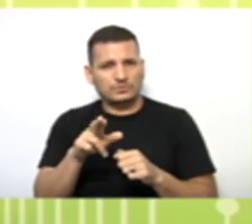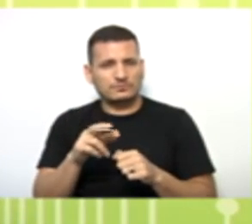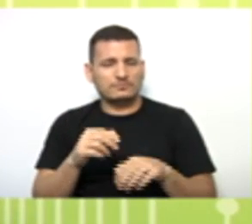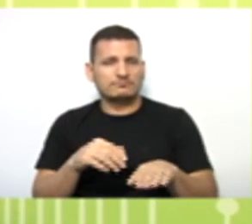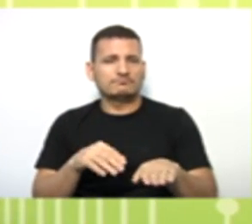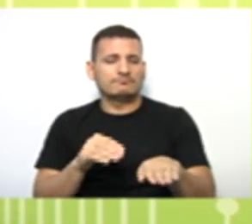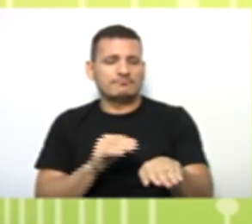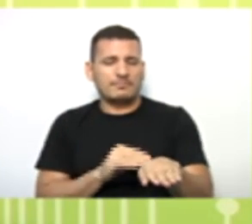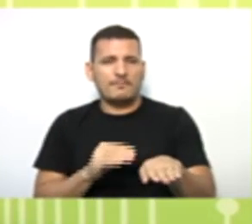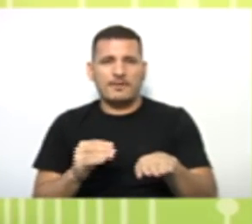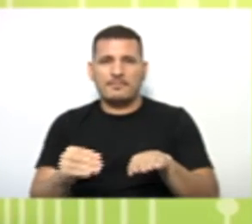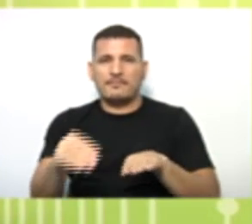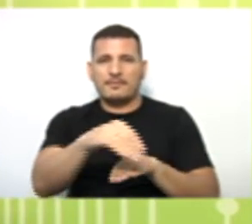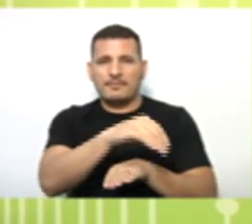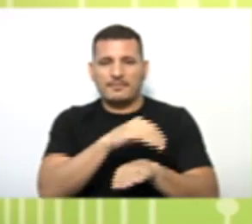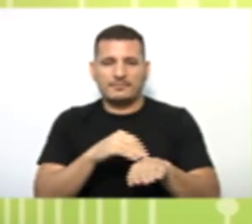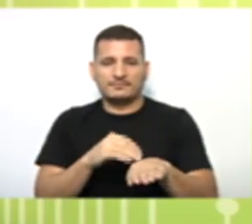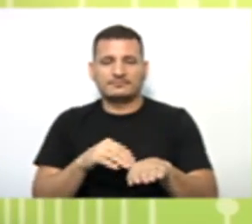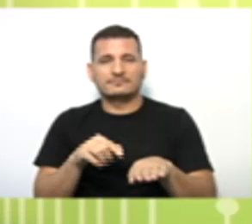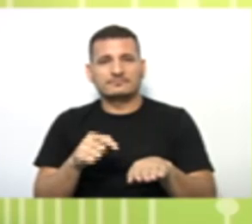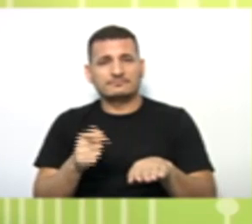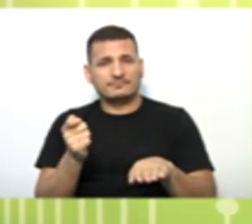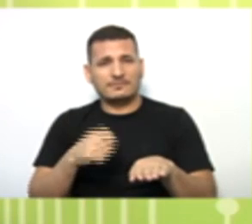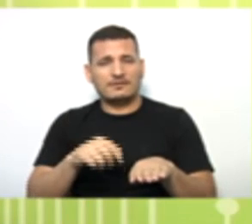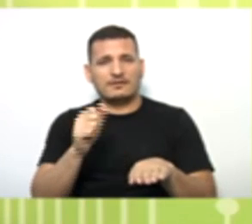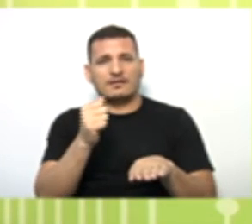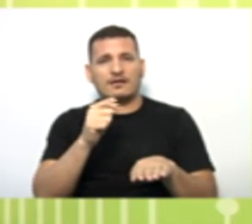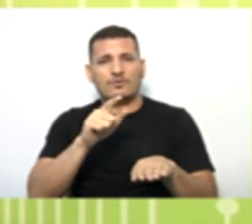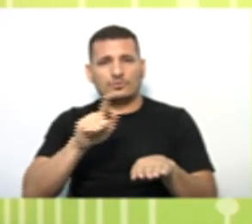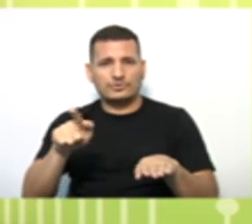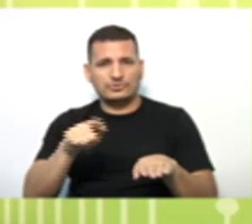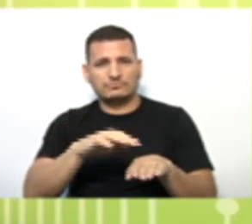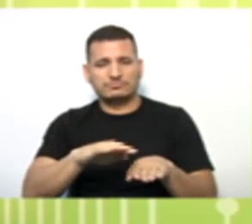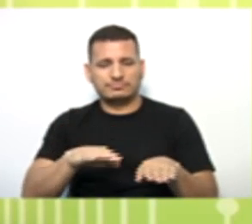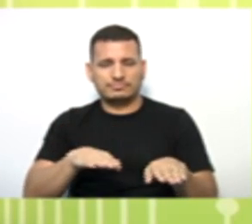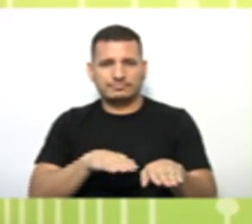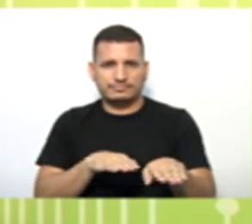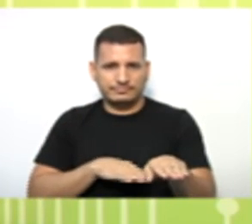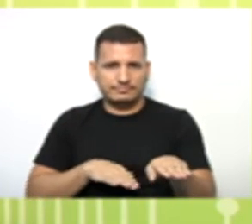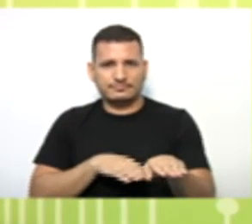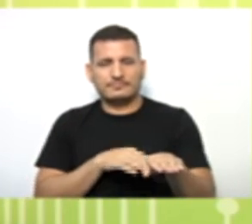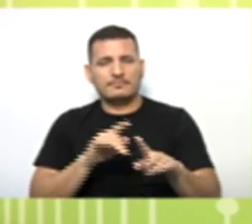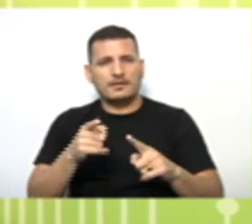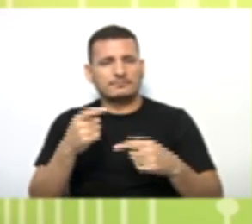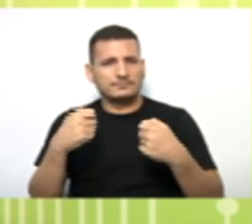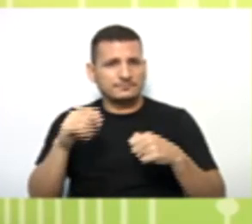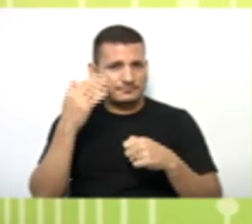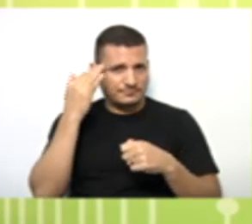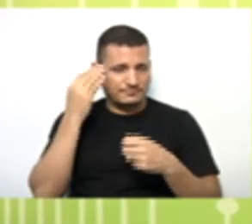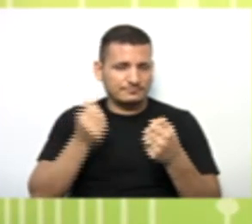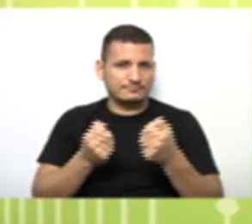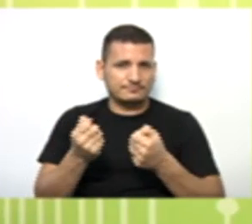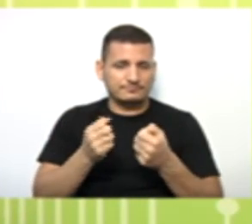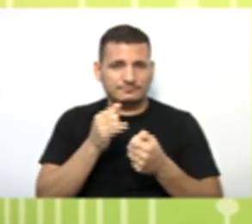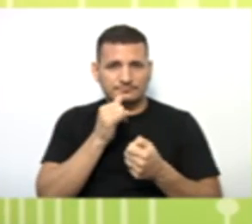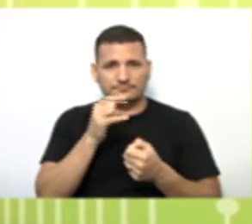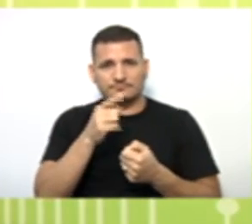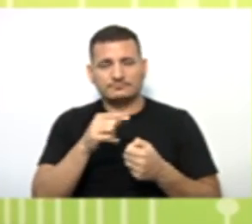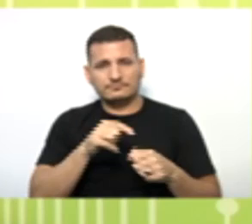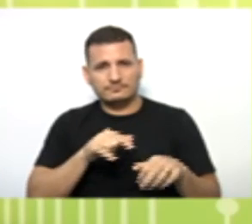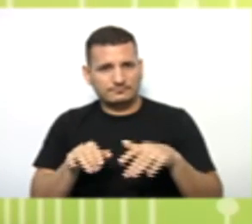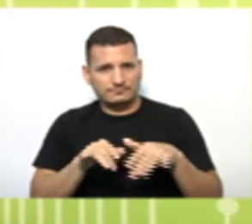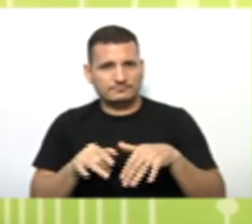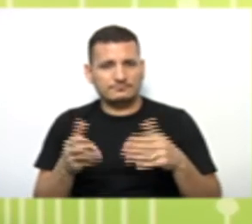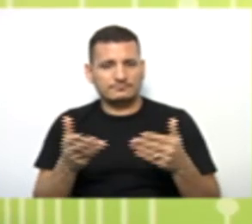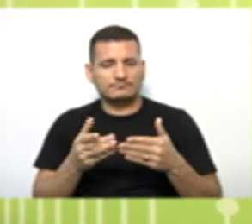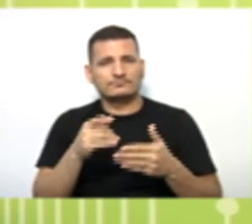sensores ao redor desse carro e fazer ele estacionar sozinho através de um algoritmo. Mas para isso eu preciso entender um pouco de carro. Se você é um programador hoje, você vai resolver um